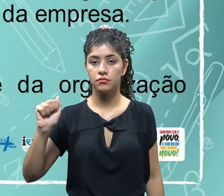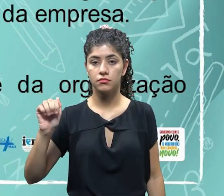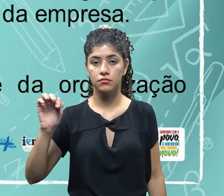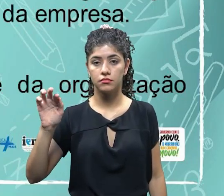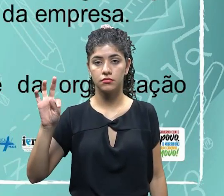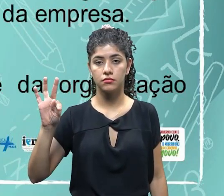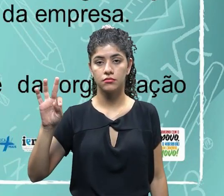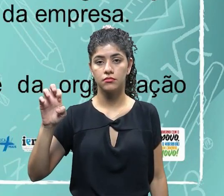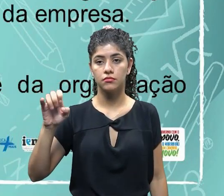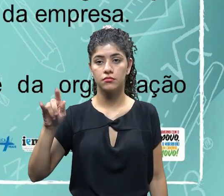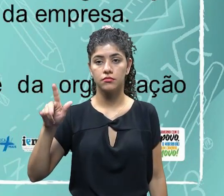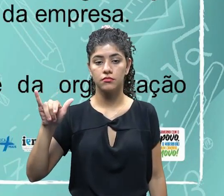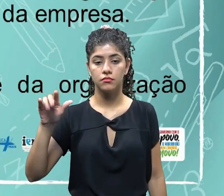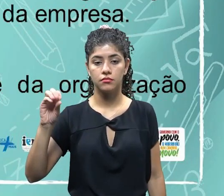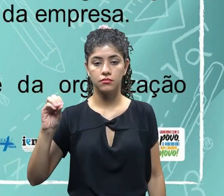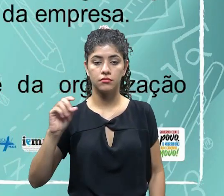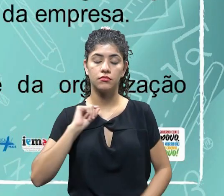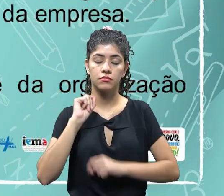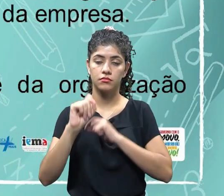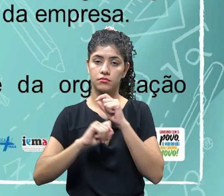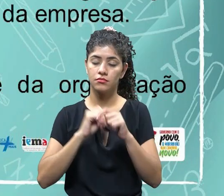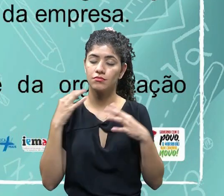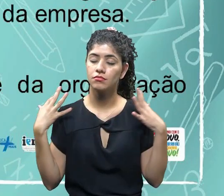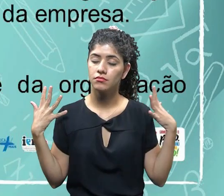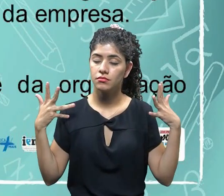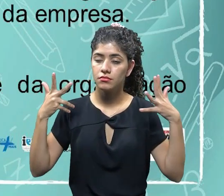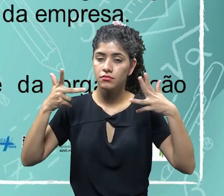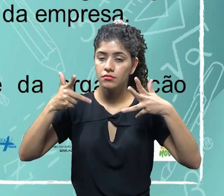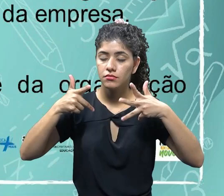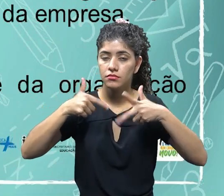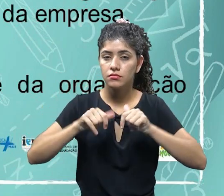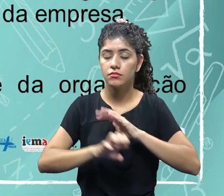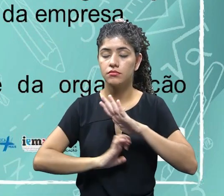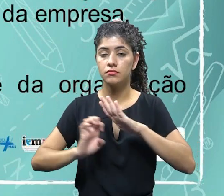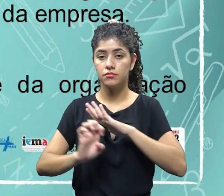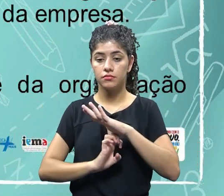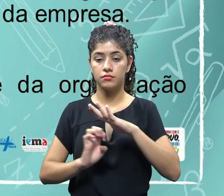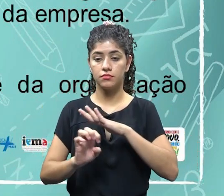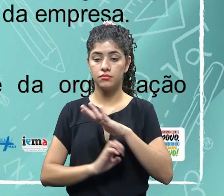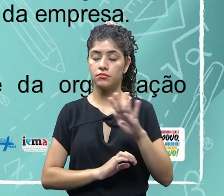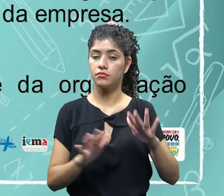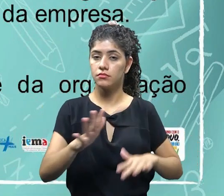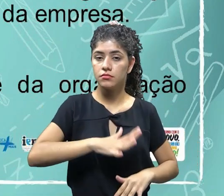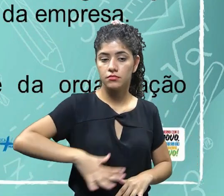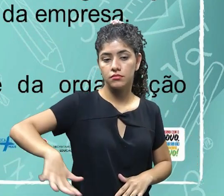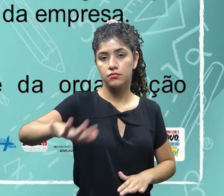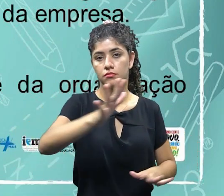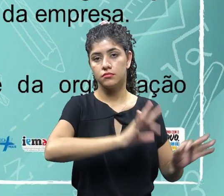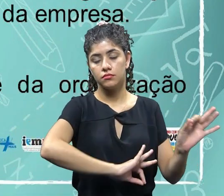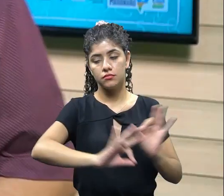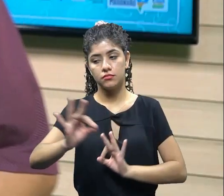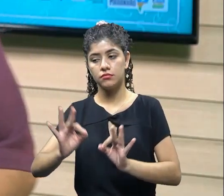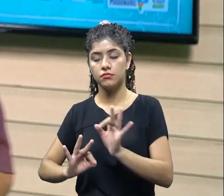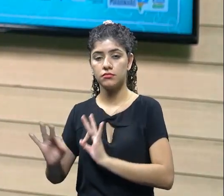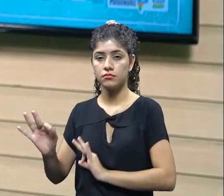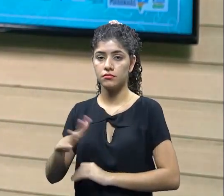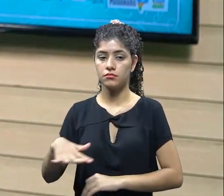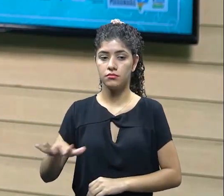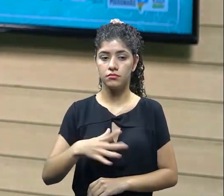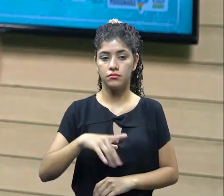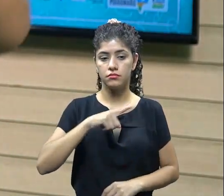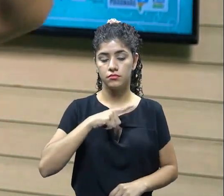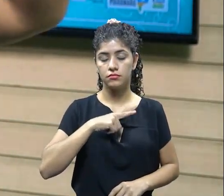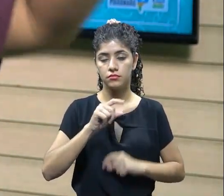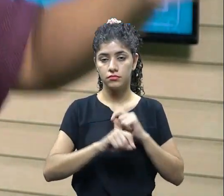seja o planejamento estratégico? Está relacionado a toda a organização, ou seja, é o plano geral da organização. Então existe